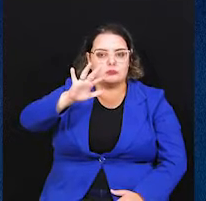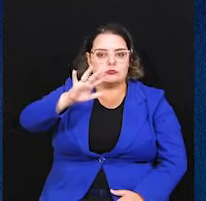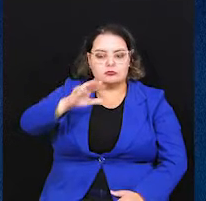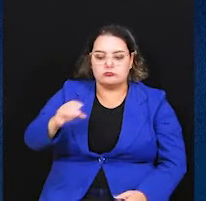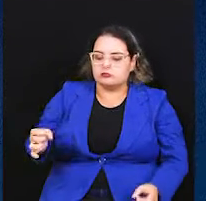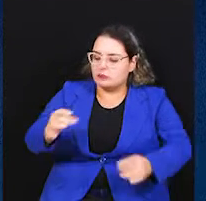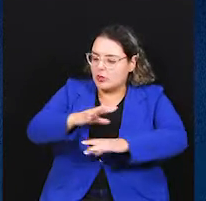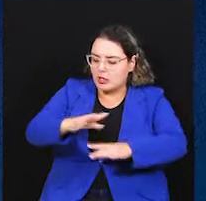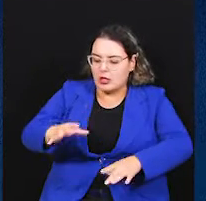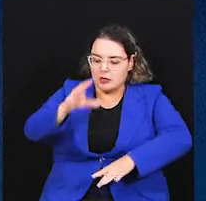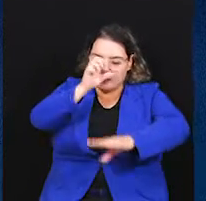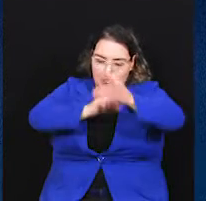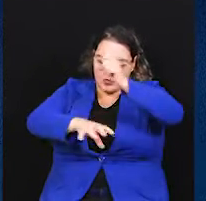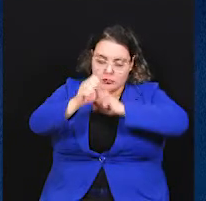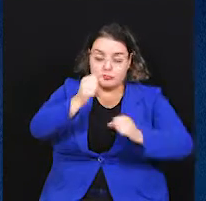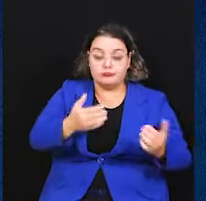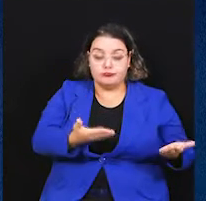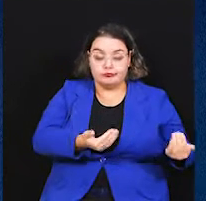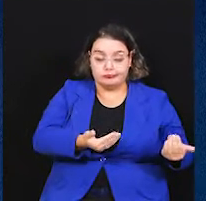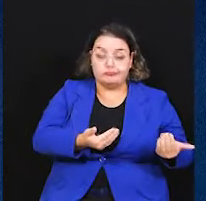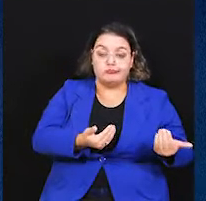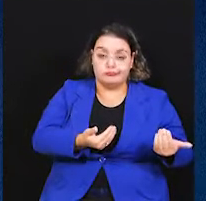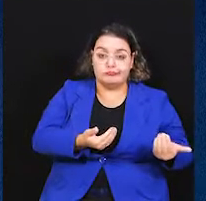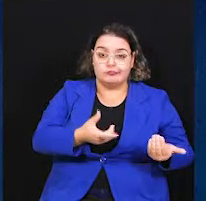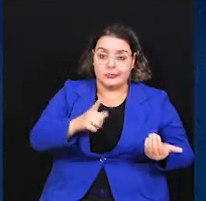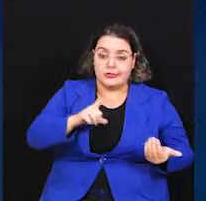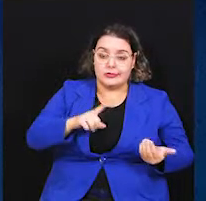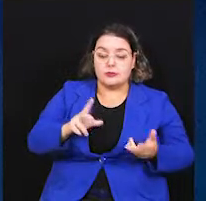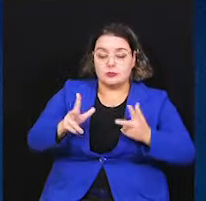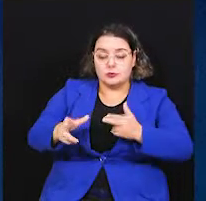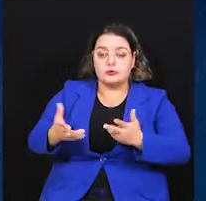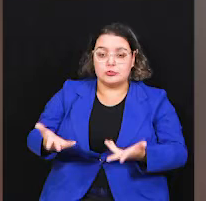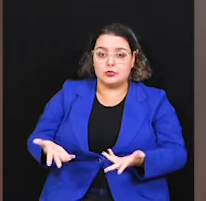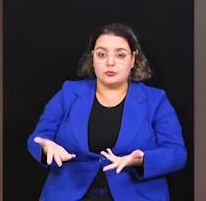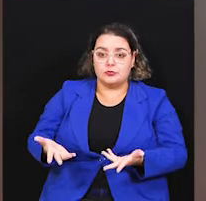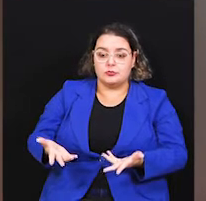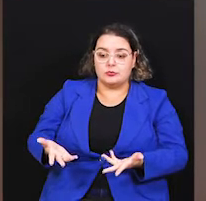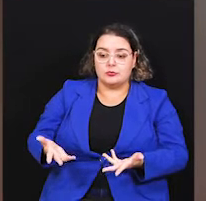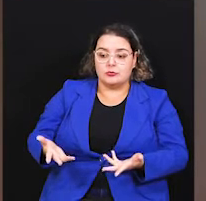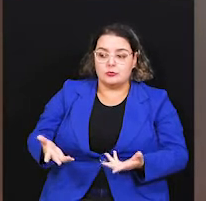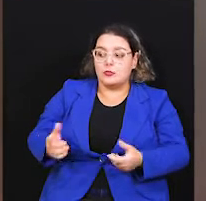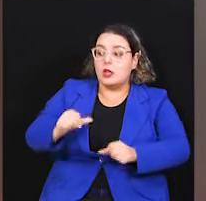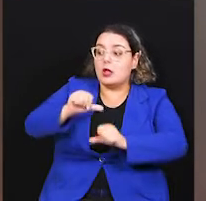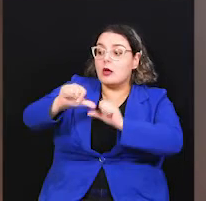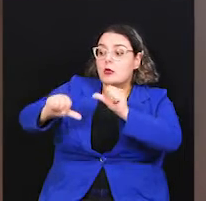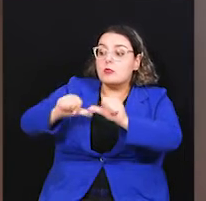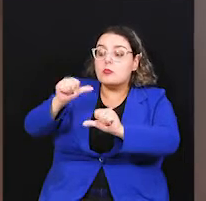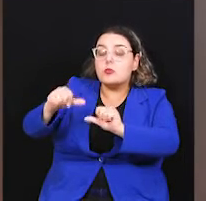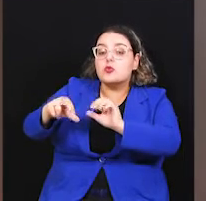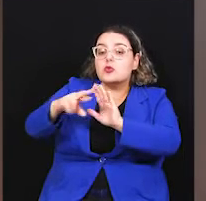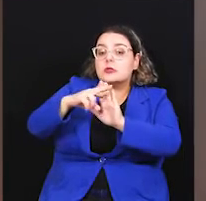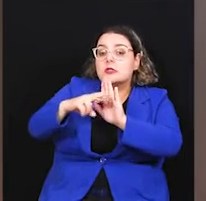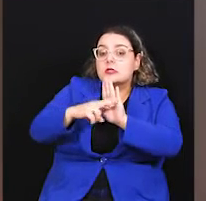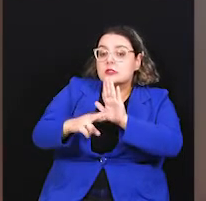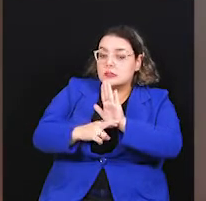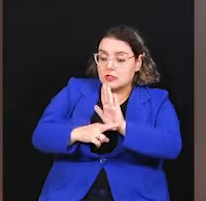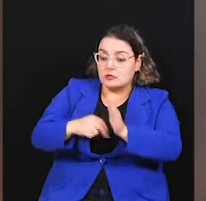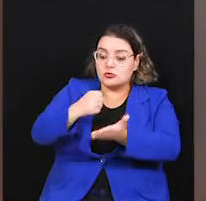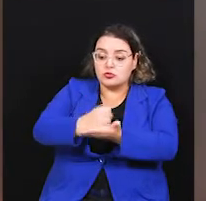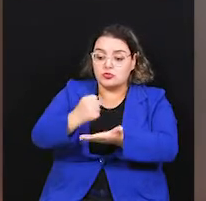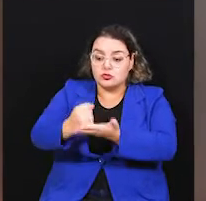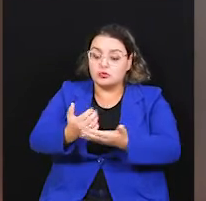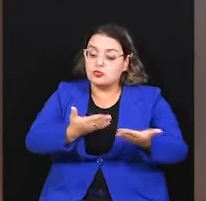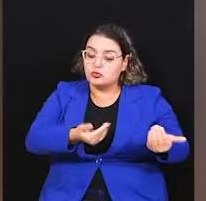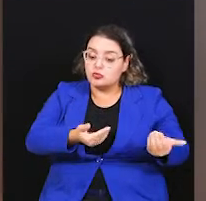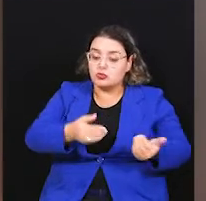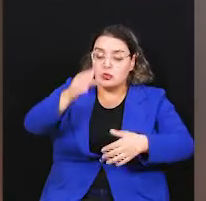acaba com aprendizagem profissional nos moldes que temos atualmente porque ela muda as regras de